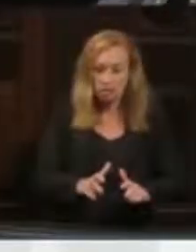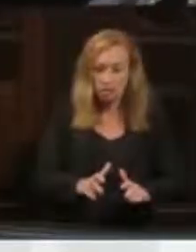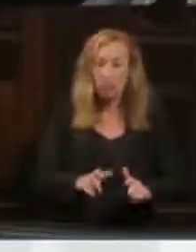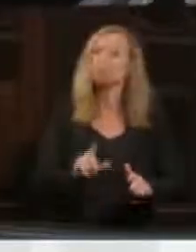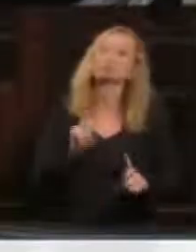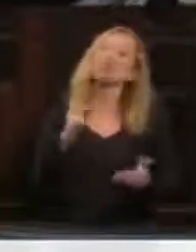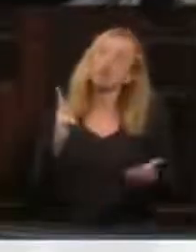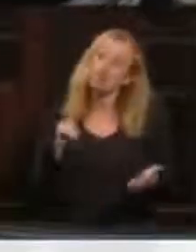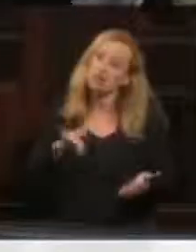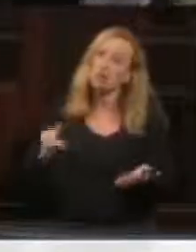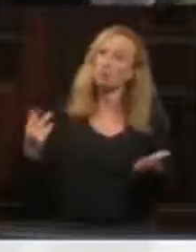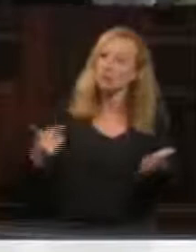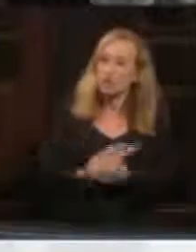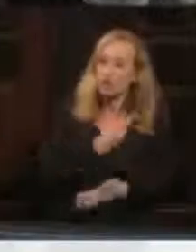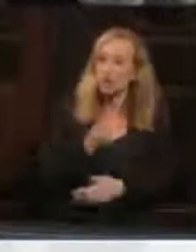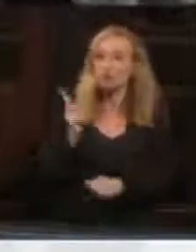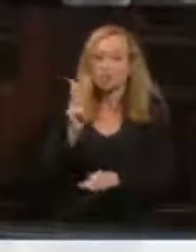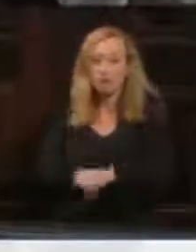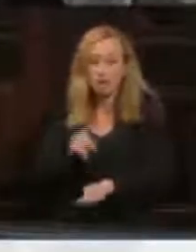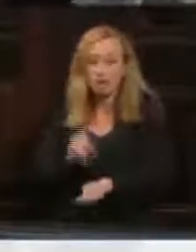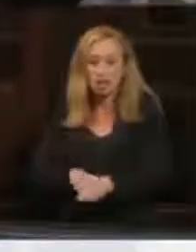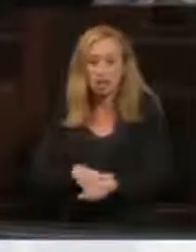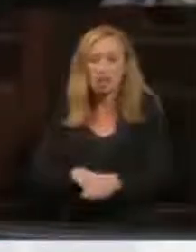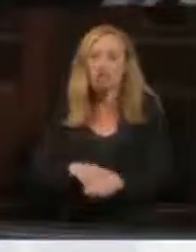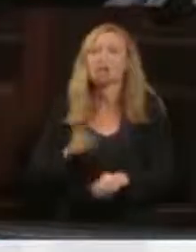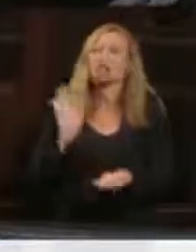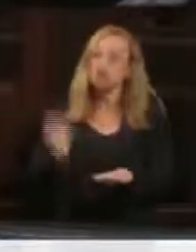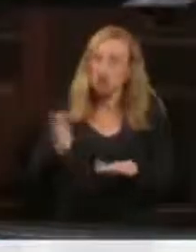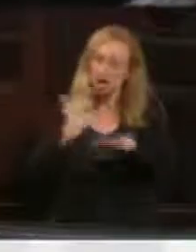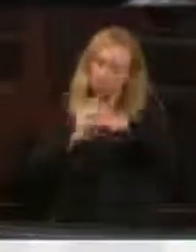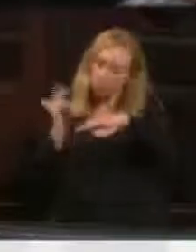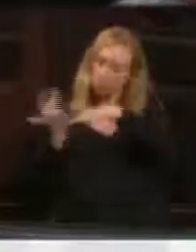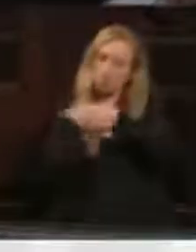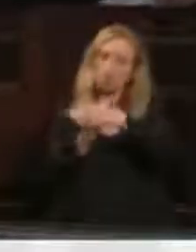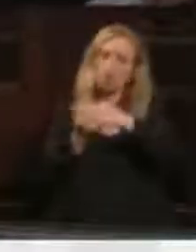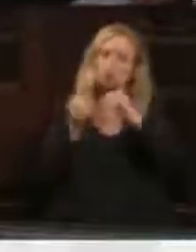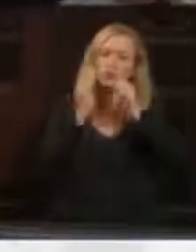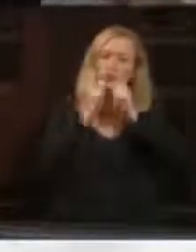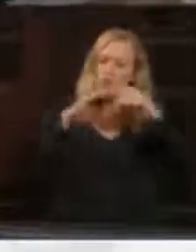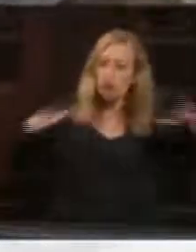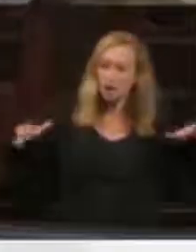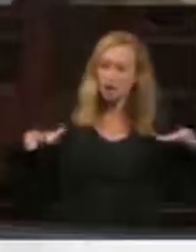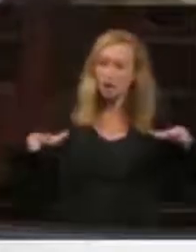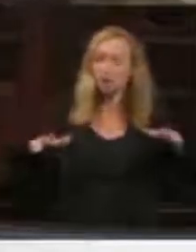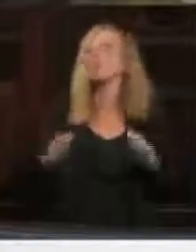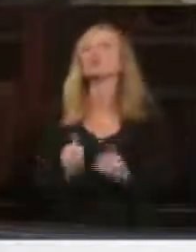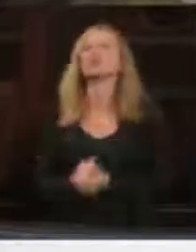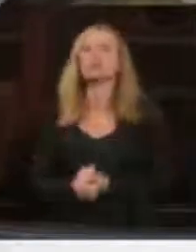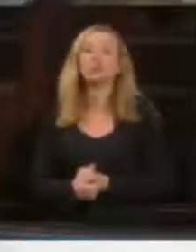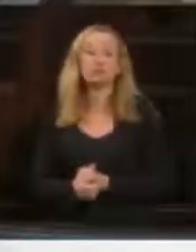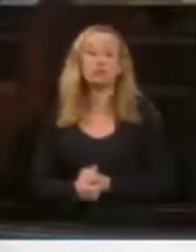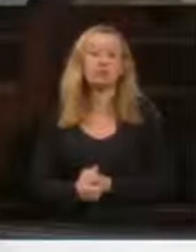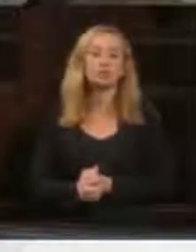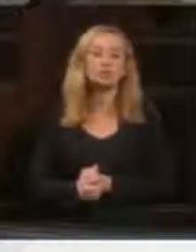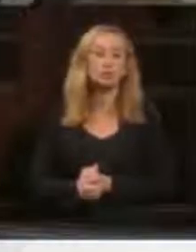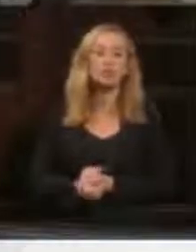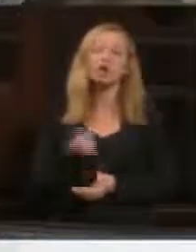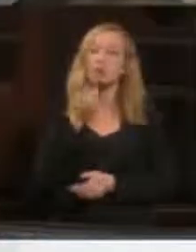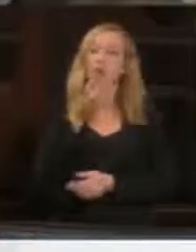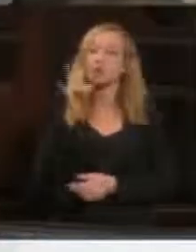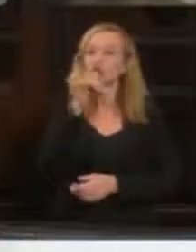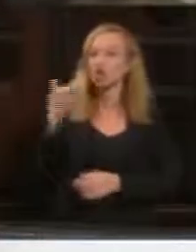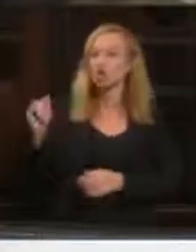tempos. Já saiu em toda a rede social, já saiu no RJ, no Bom Dia Rio,